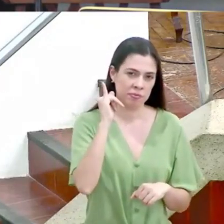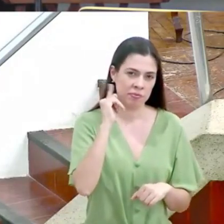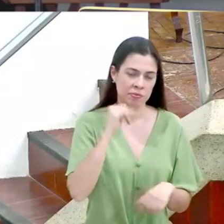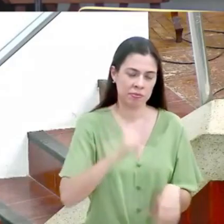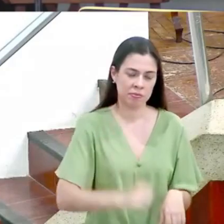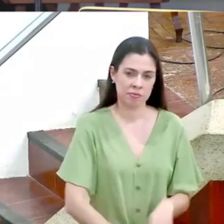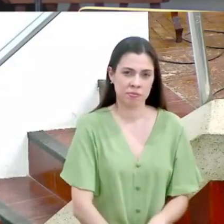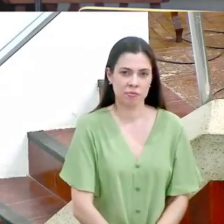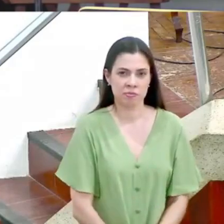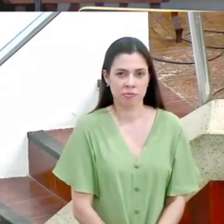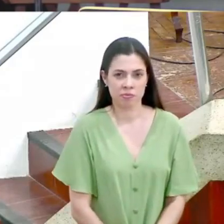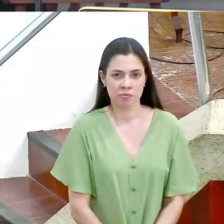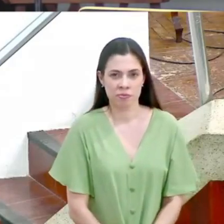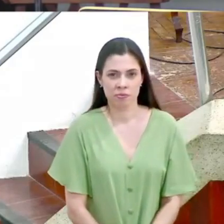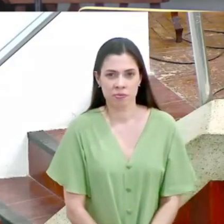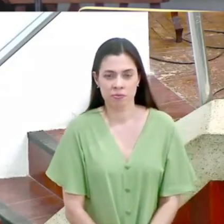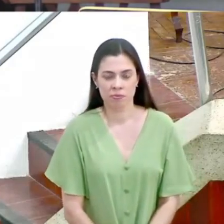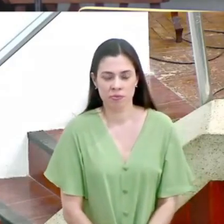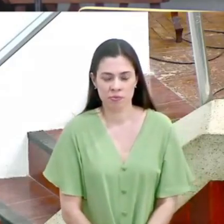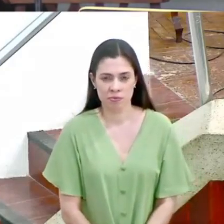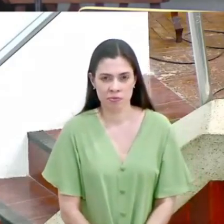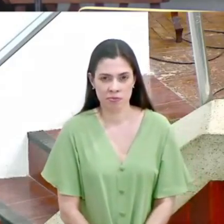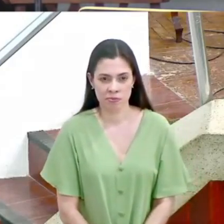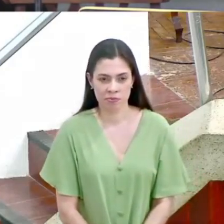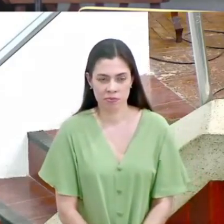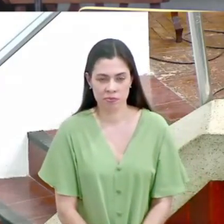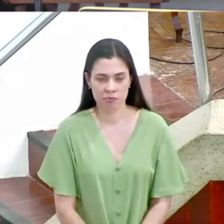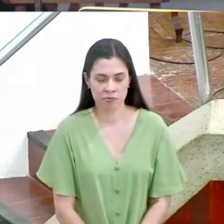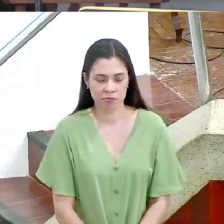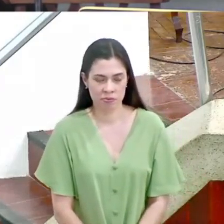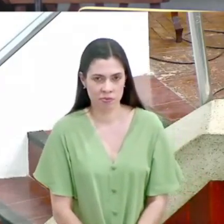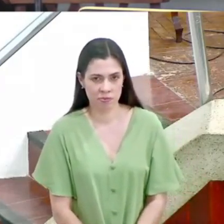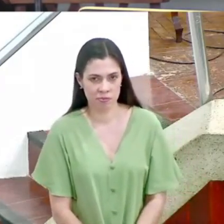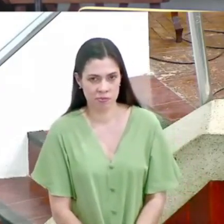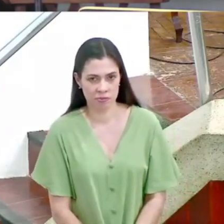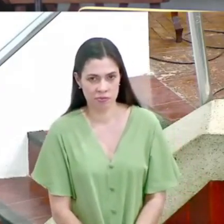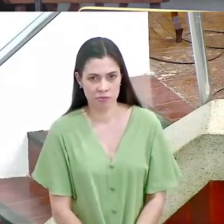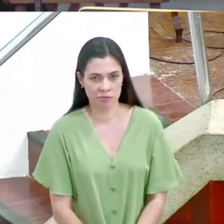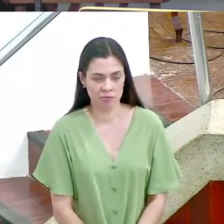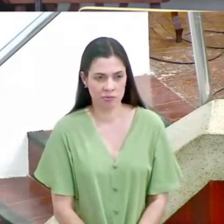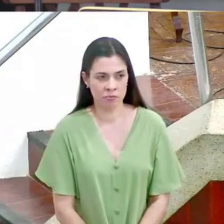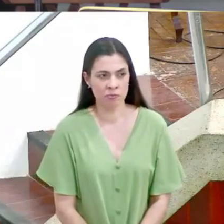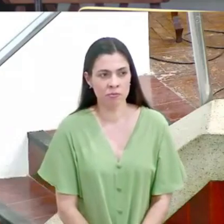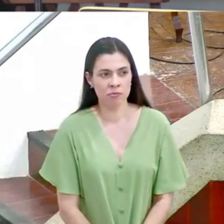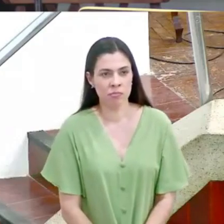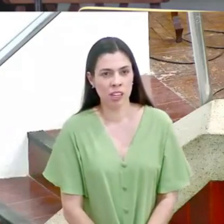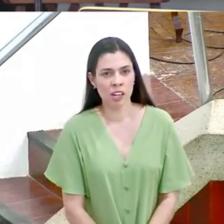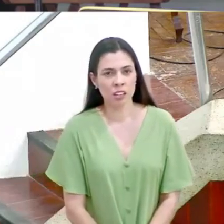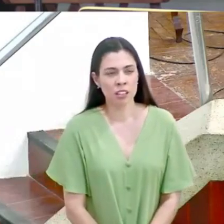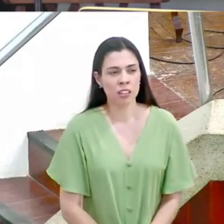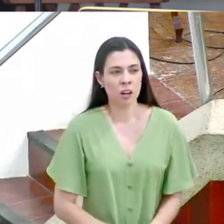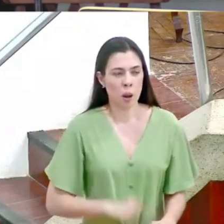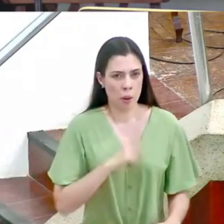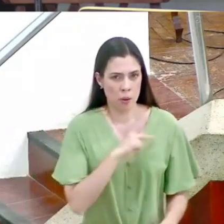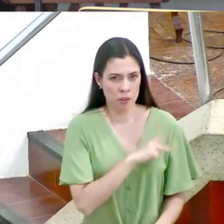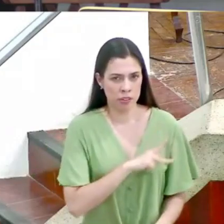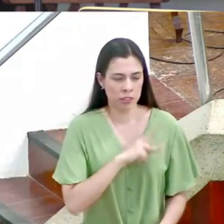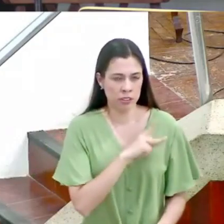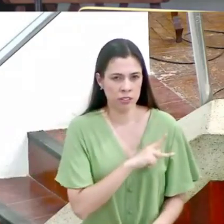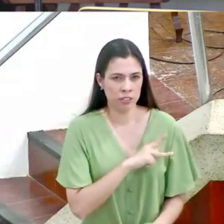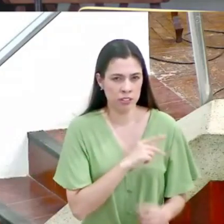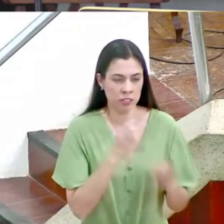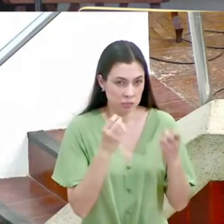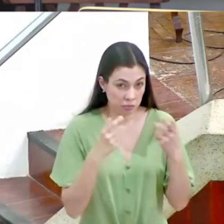Evangelho da mensagem do evangelho e Paulo nos dá este núcleo